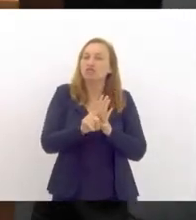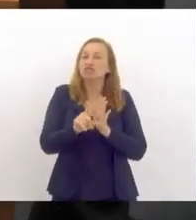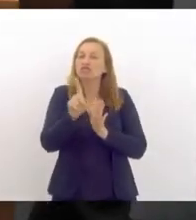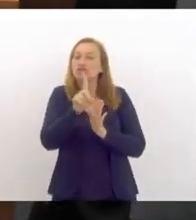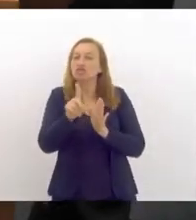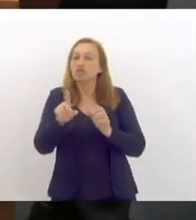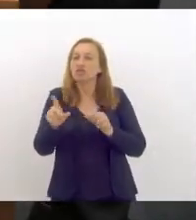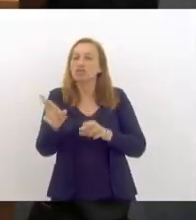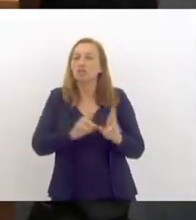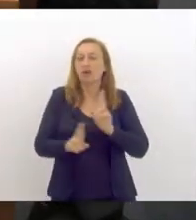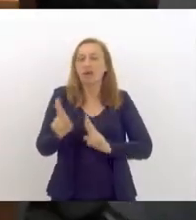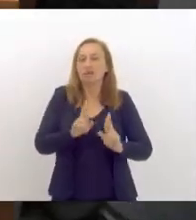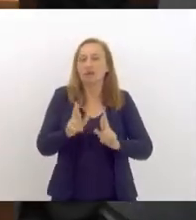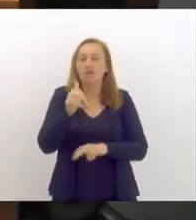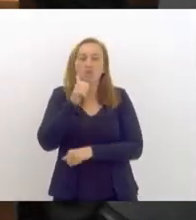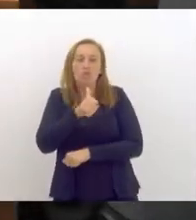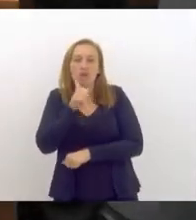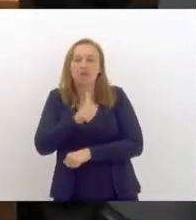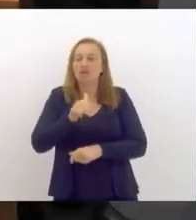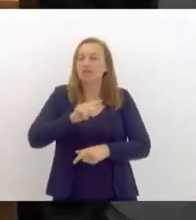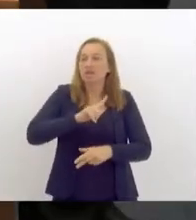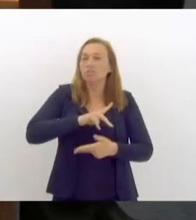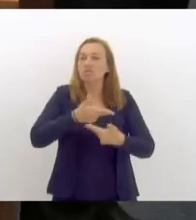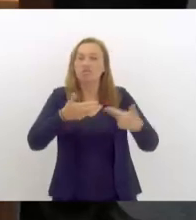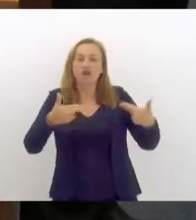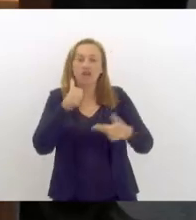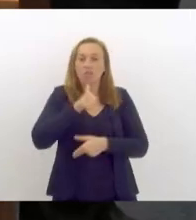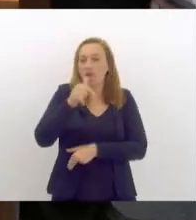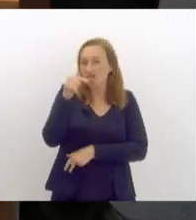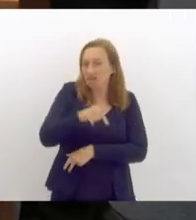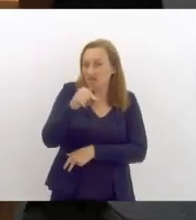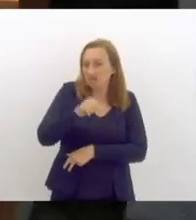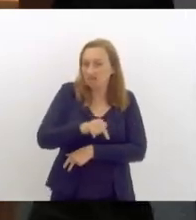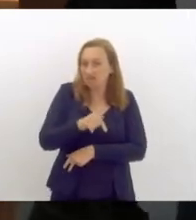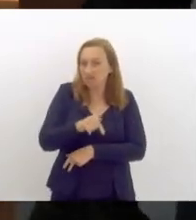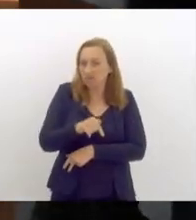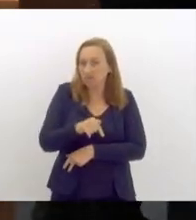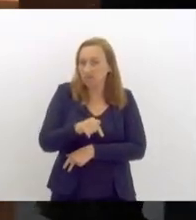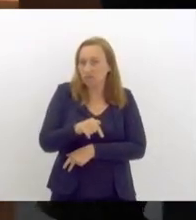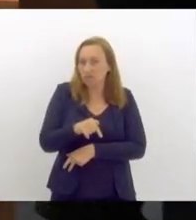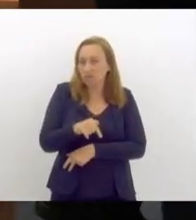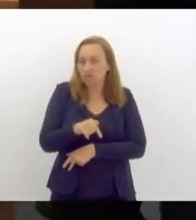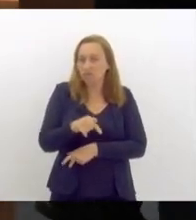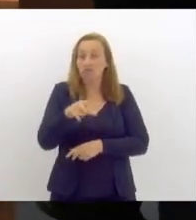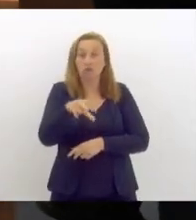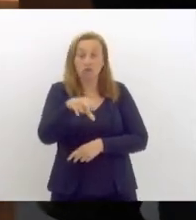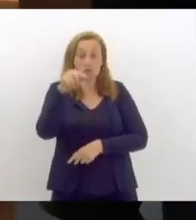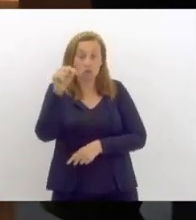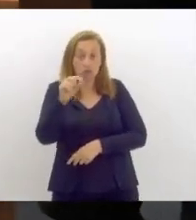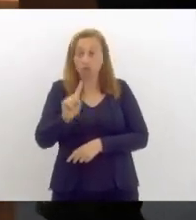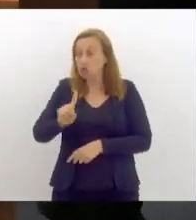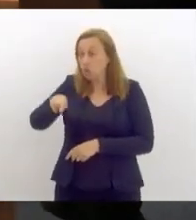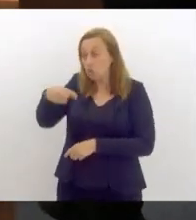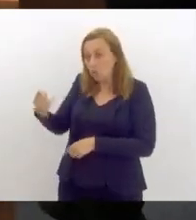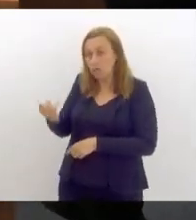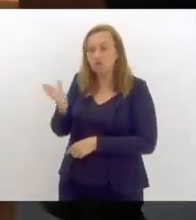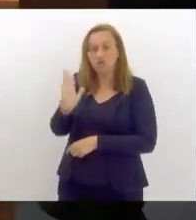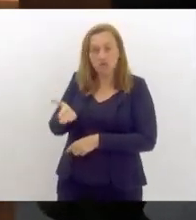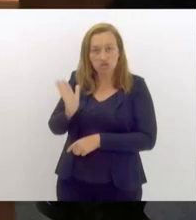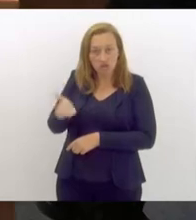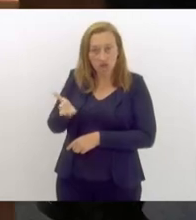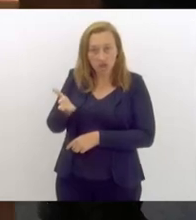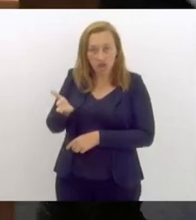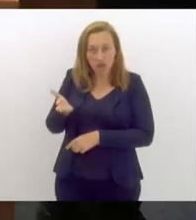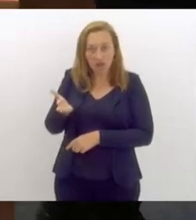às mulheres temos muitas mulheres aqui que foram eleitas e outras que já estavam aqui na casa